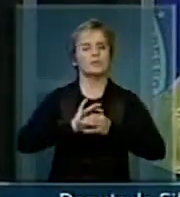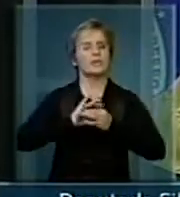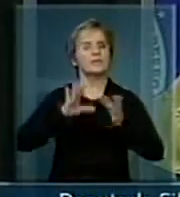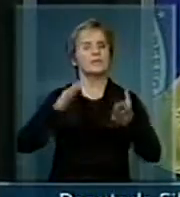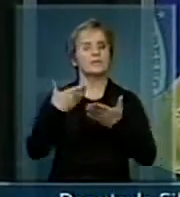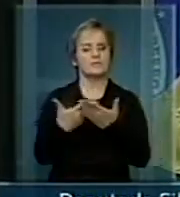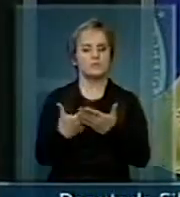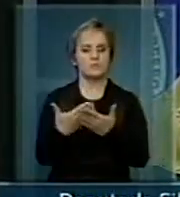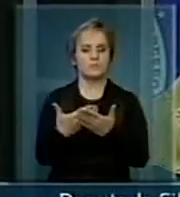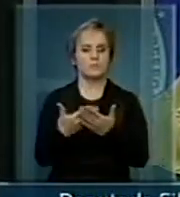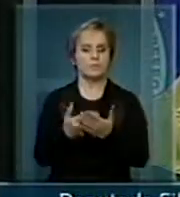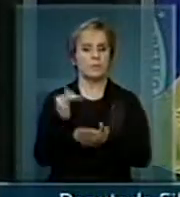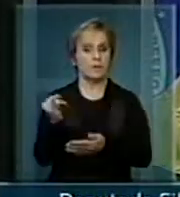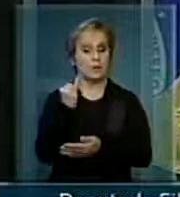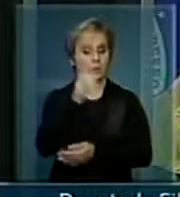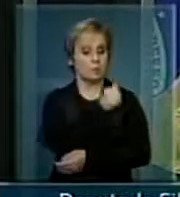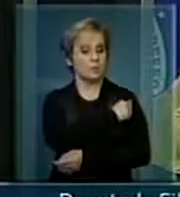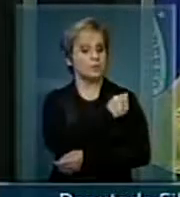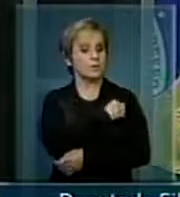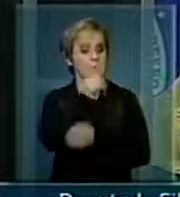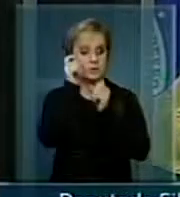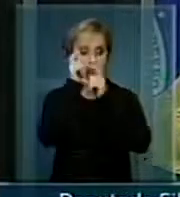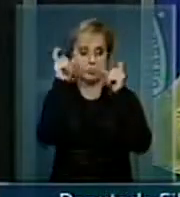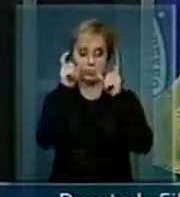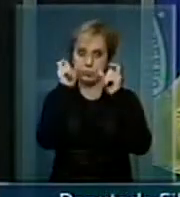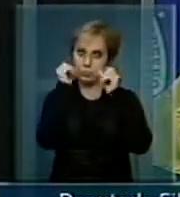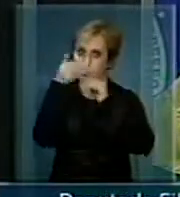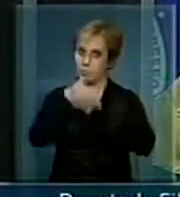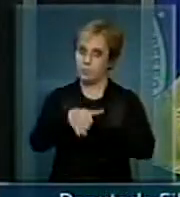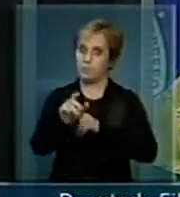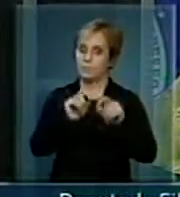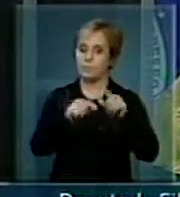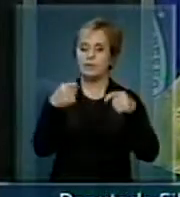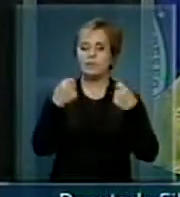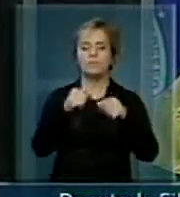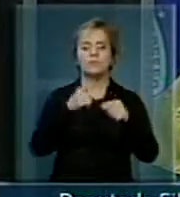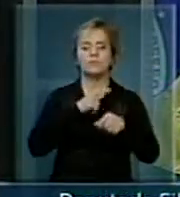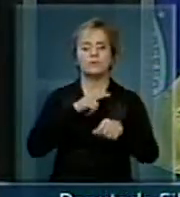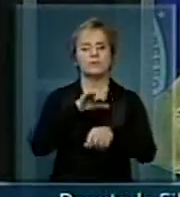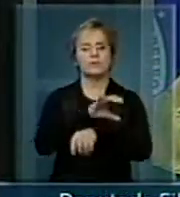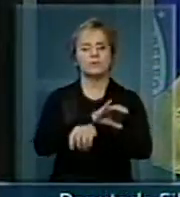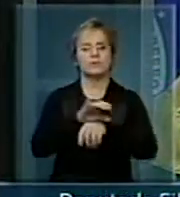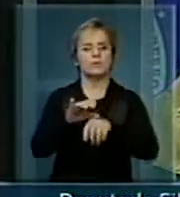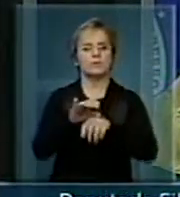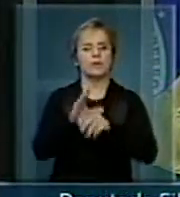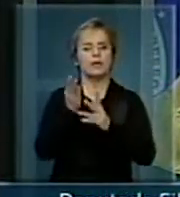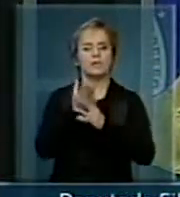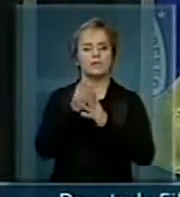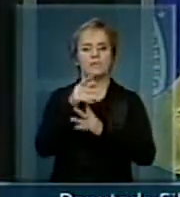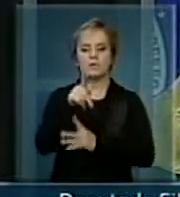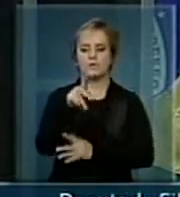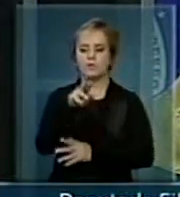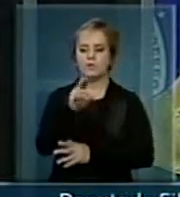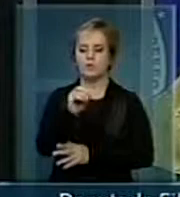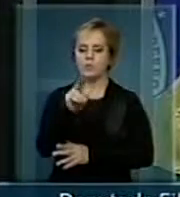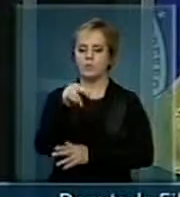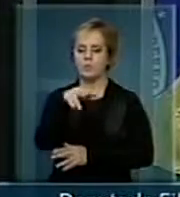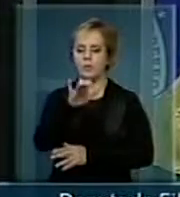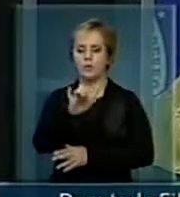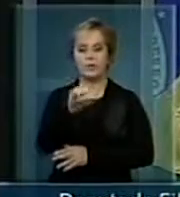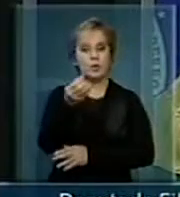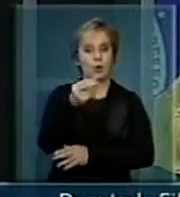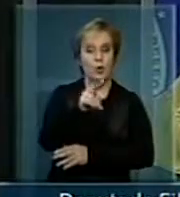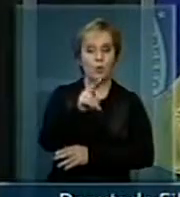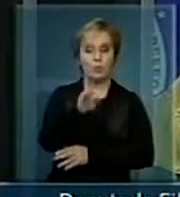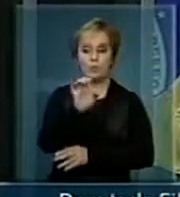muito importante que os alunos observem que ele tem que ter cursado ou via ProUni ou via o Enem, é a